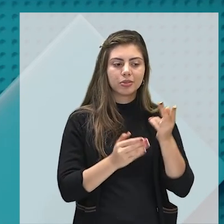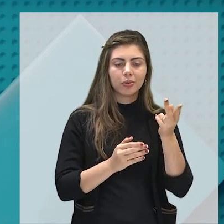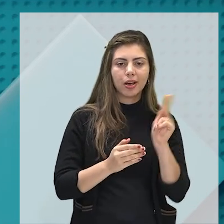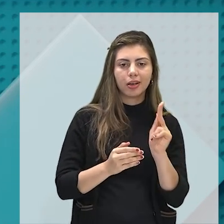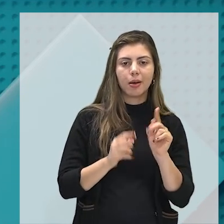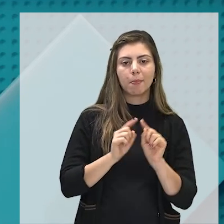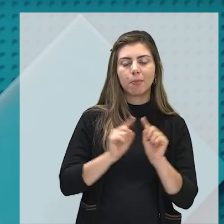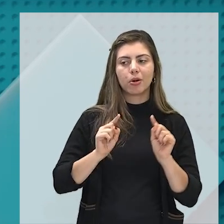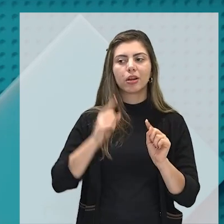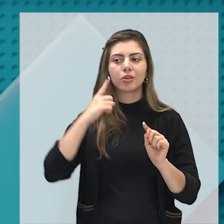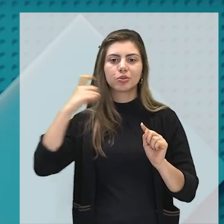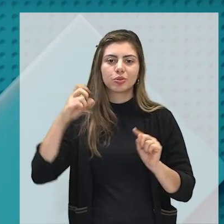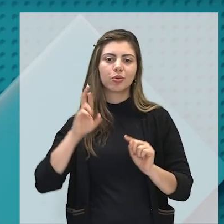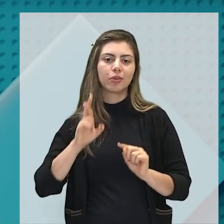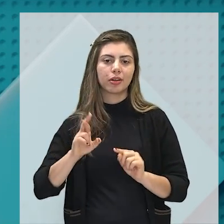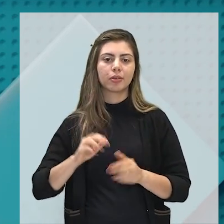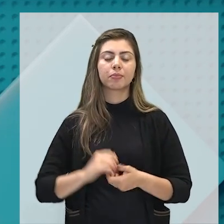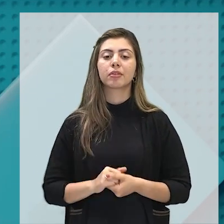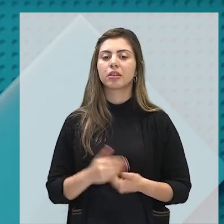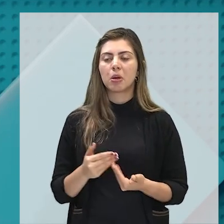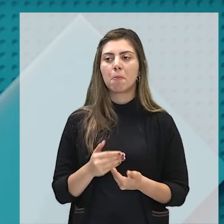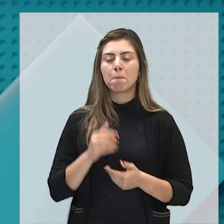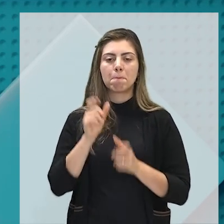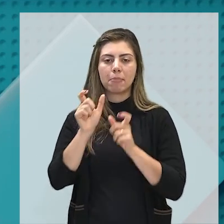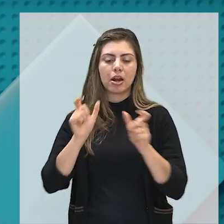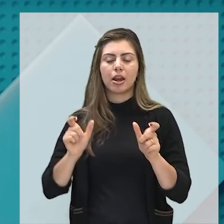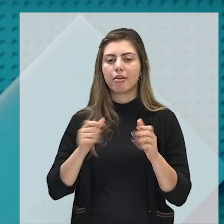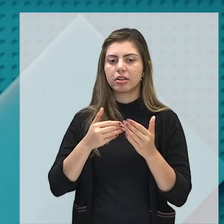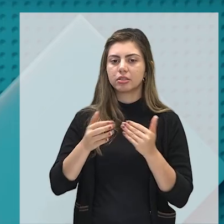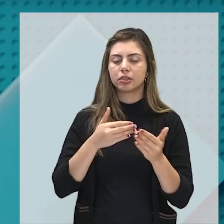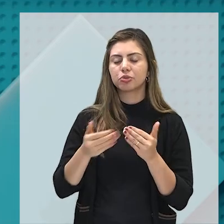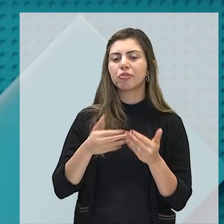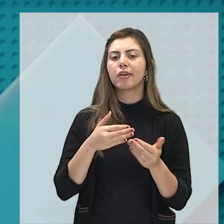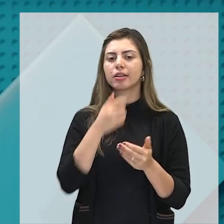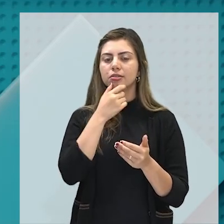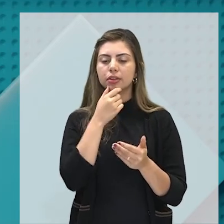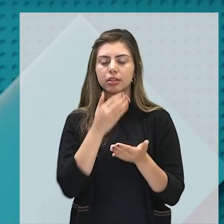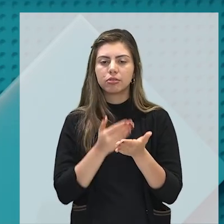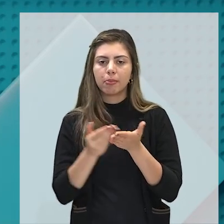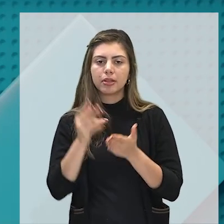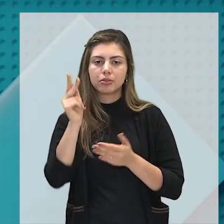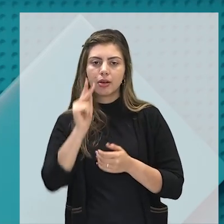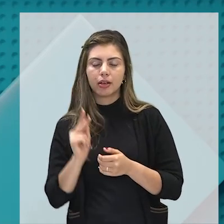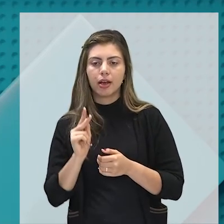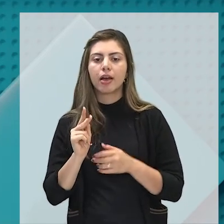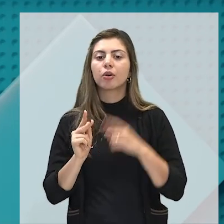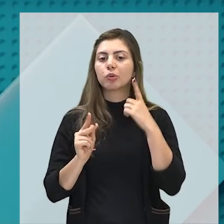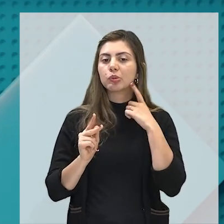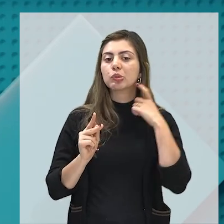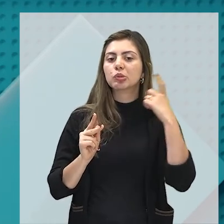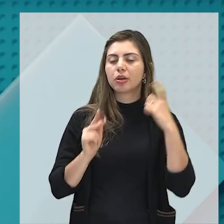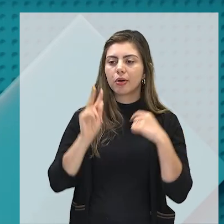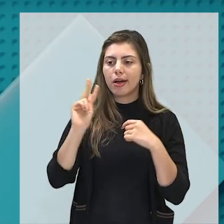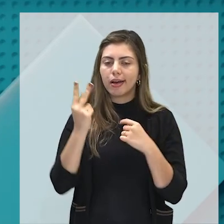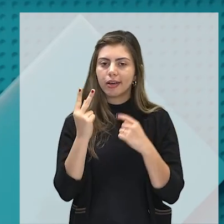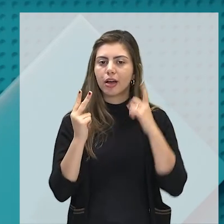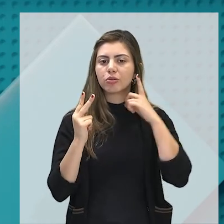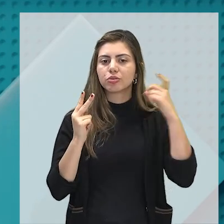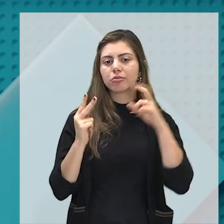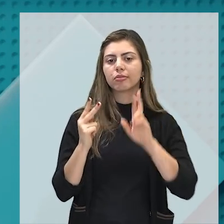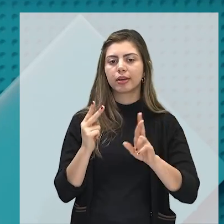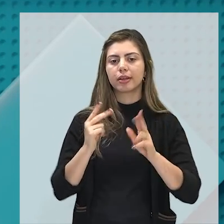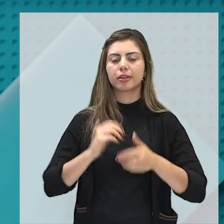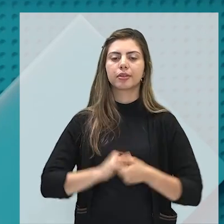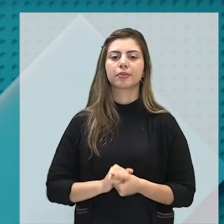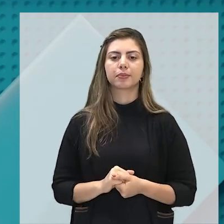Isso vale para todas as palavras iniciadas com H. Isso é importante para a gente memorizar a pronúncia, tá certo? Eu tenho outras palavras, how,